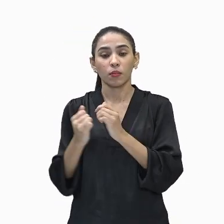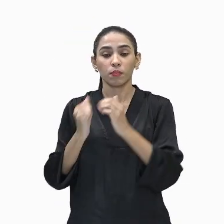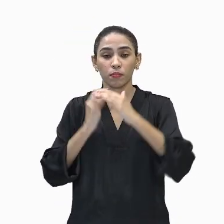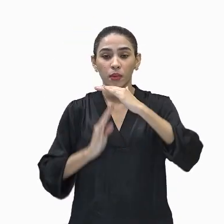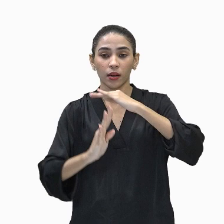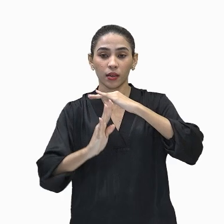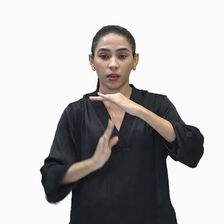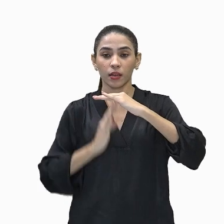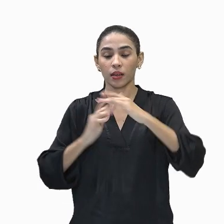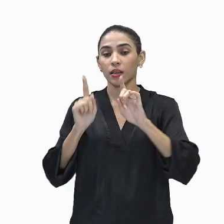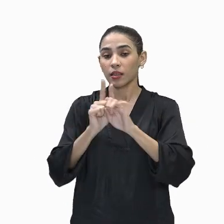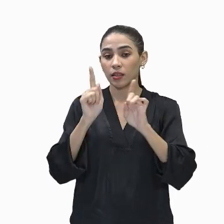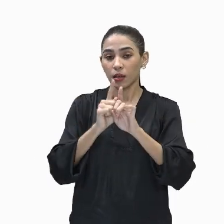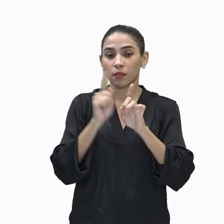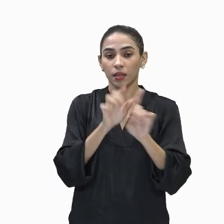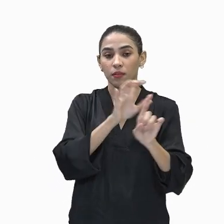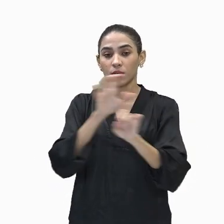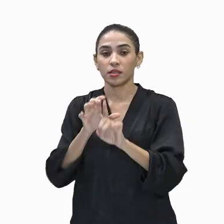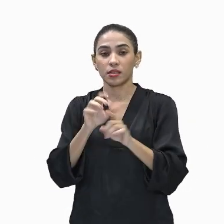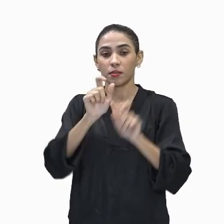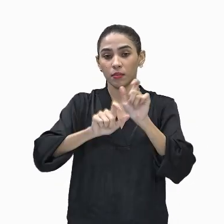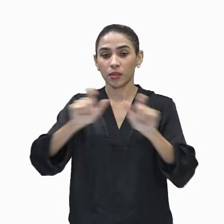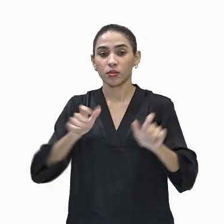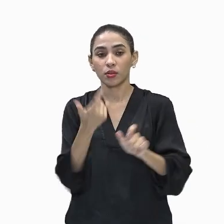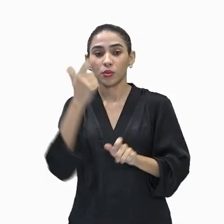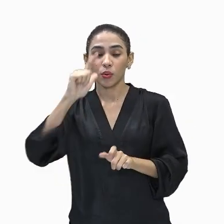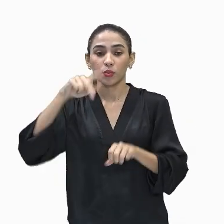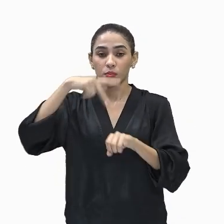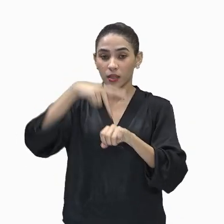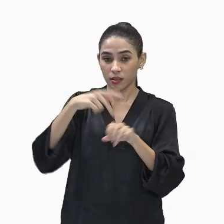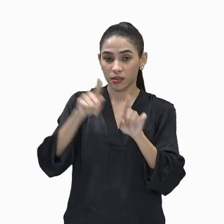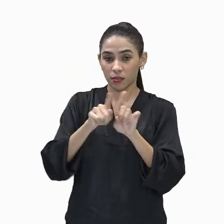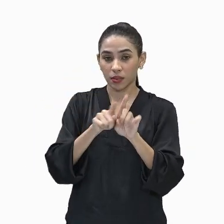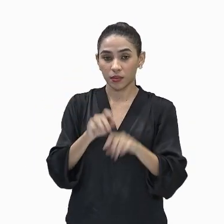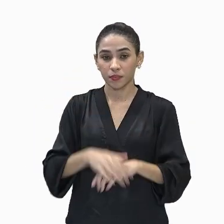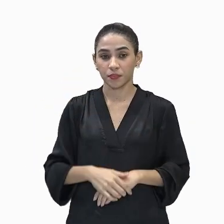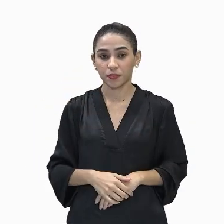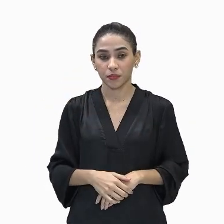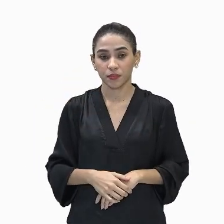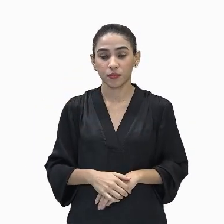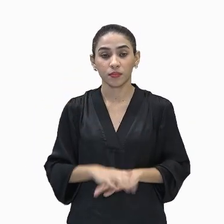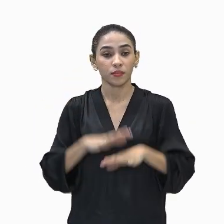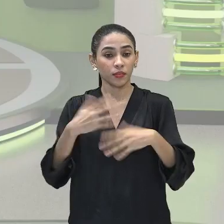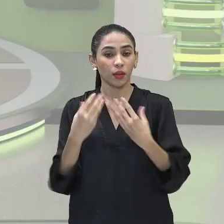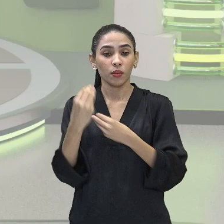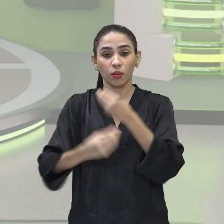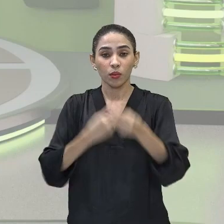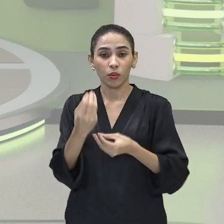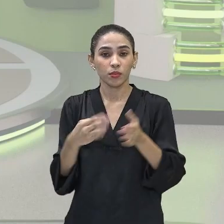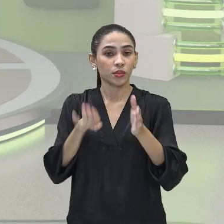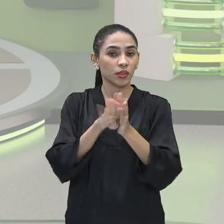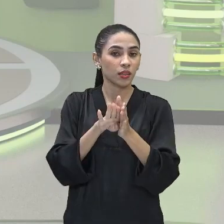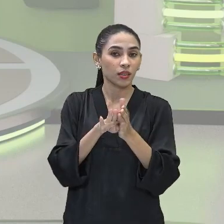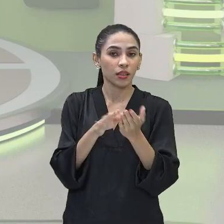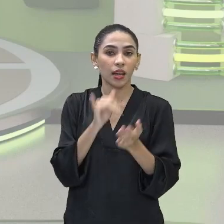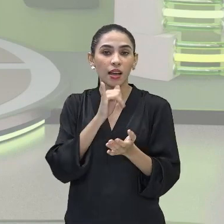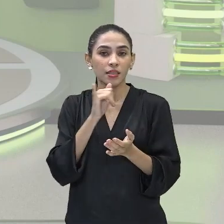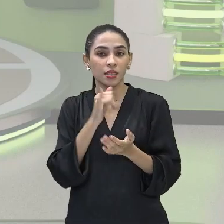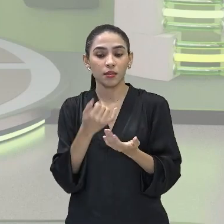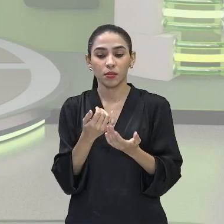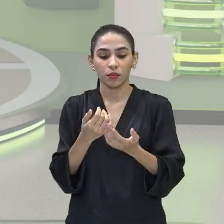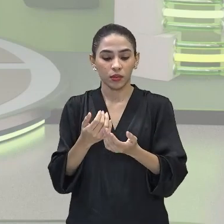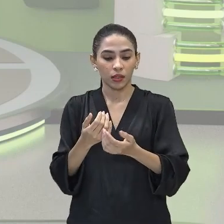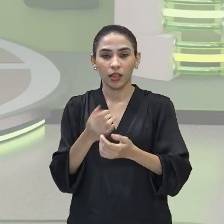afeta pessoas em outros continentes atualmente. Então, como que esse protozoário vai chegar, né, na nossa